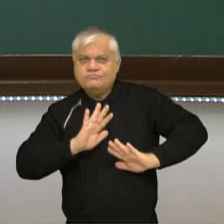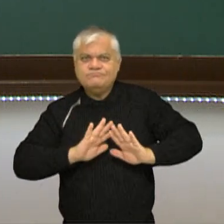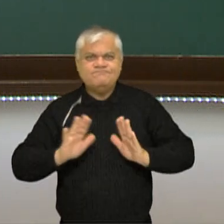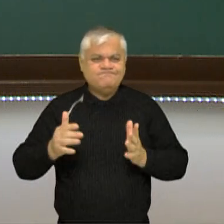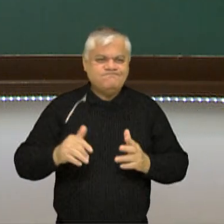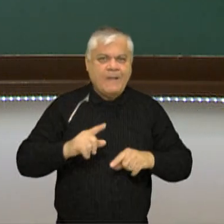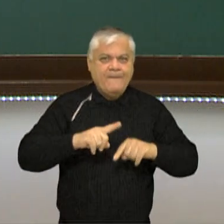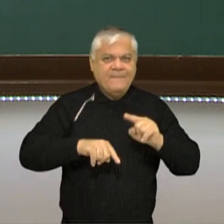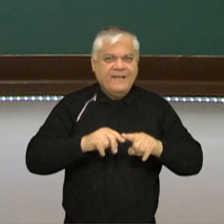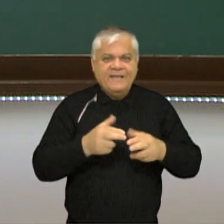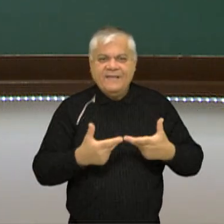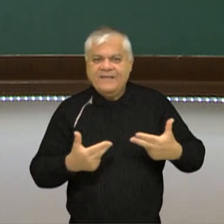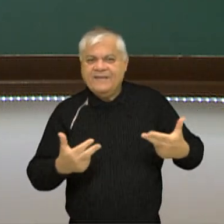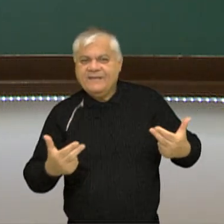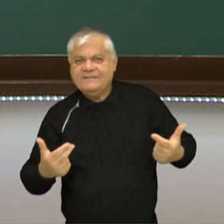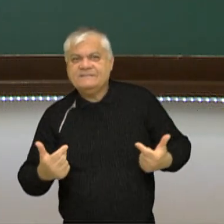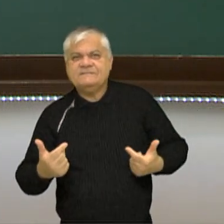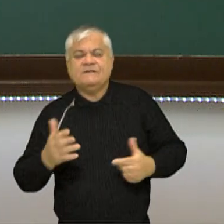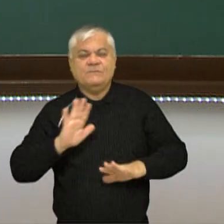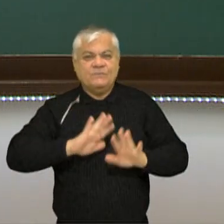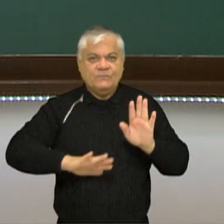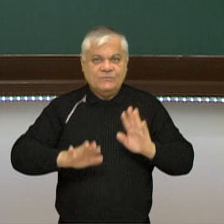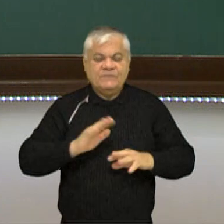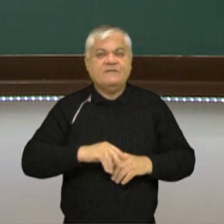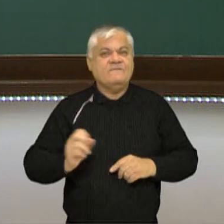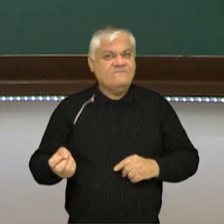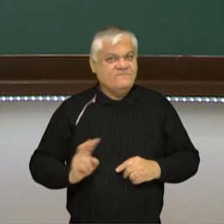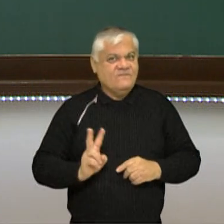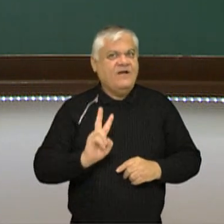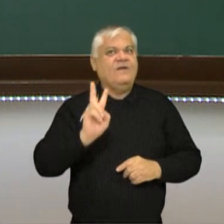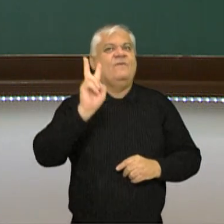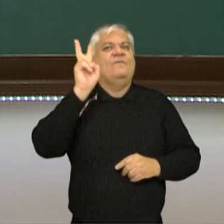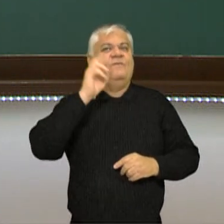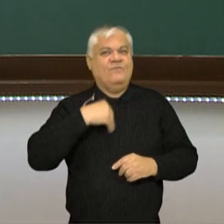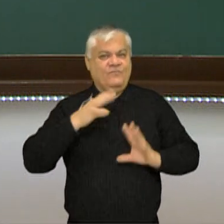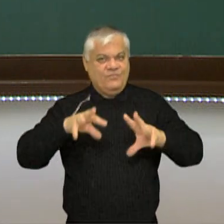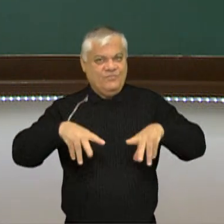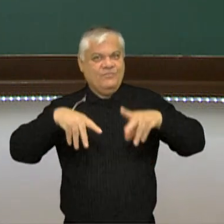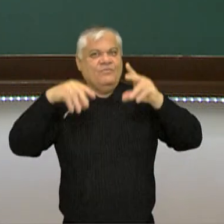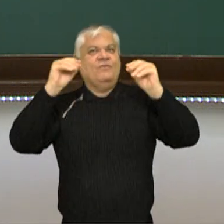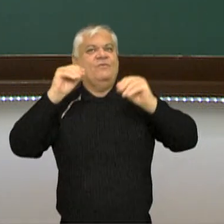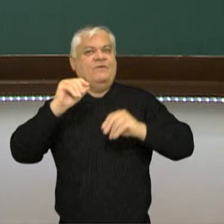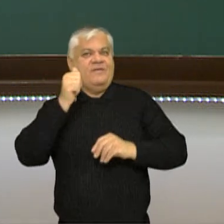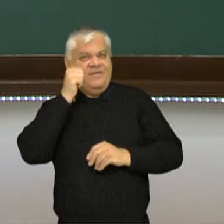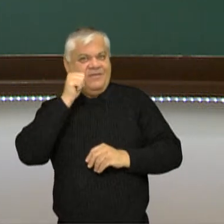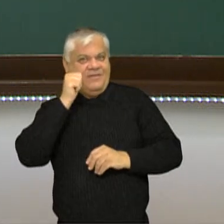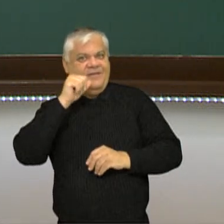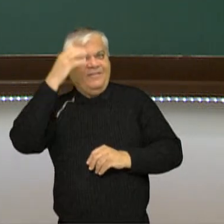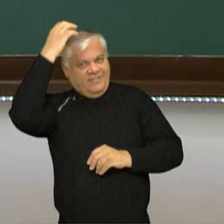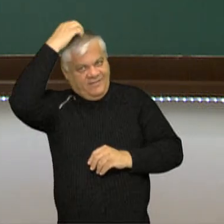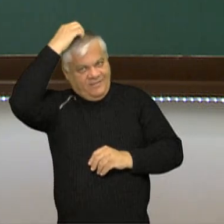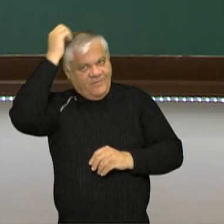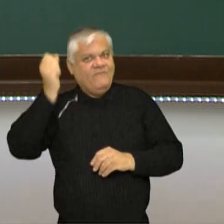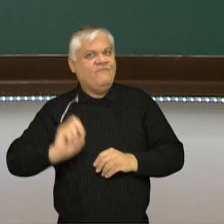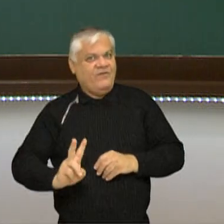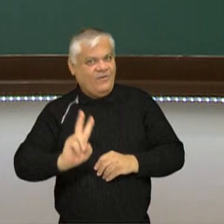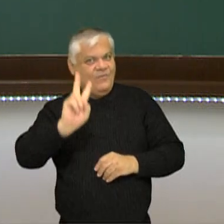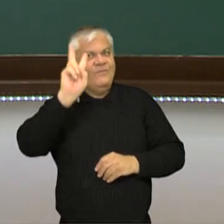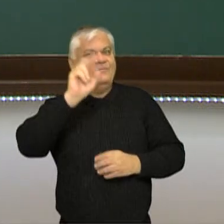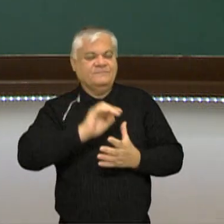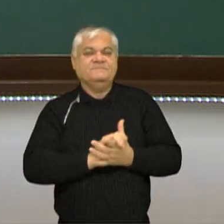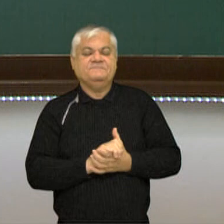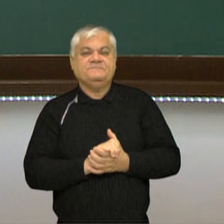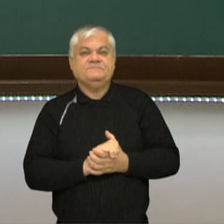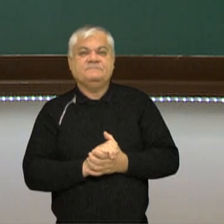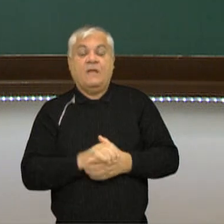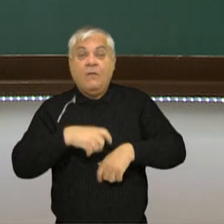uma ação um pouco maior, né? Tem mais valor na hora de completar o checkmate, a dama e as torres. Então, durante a